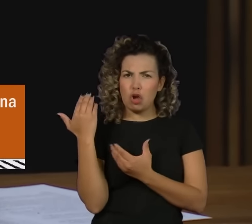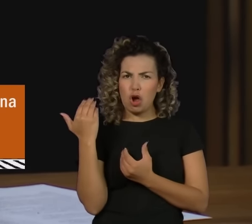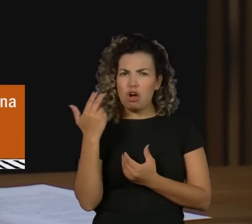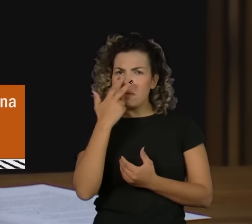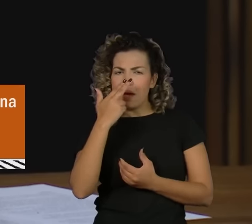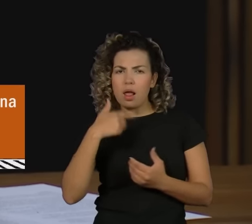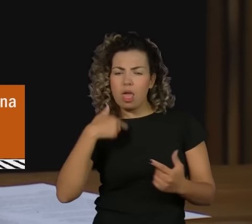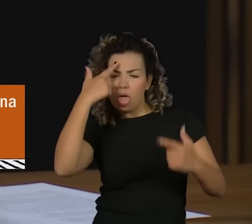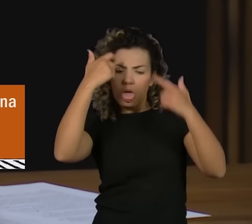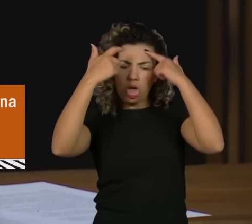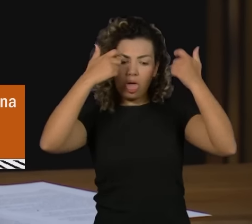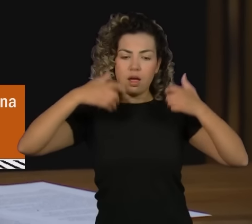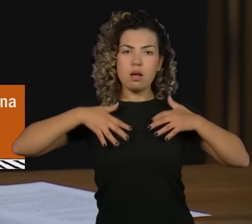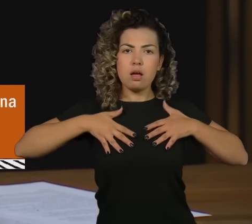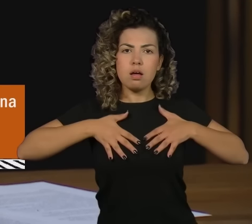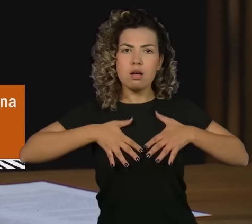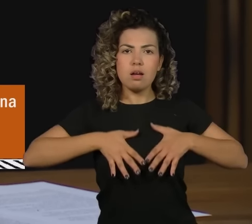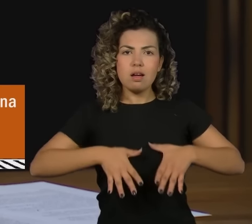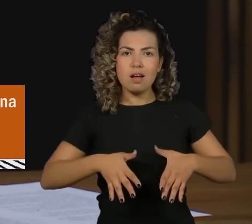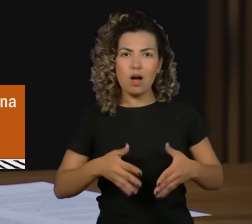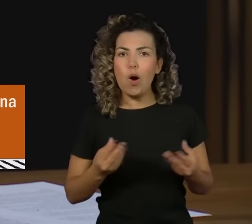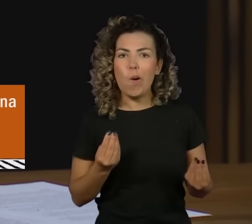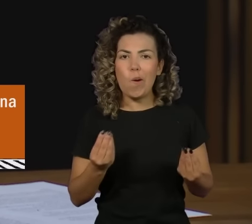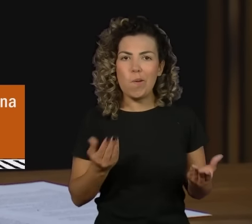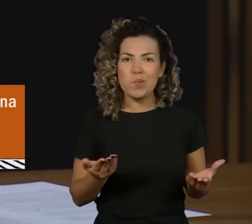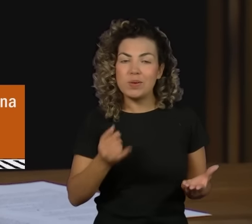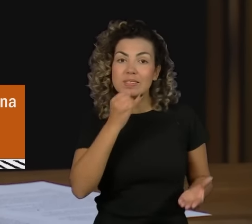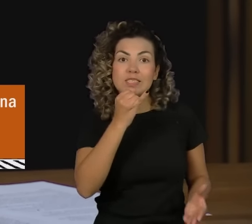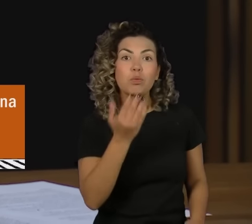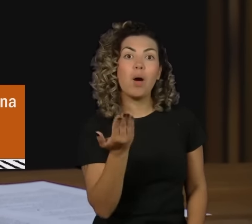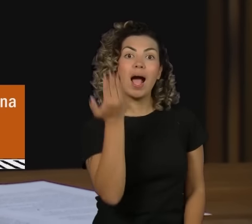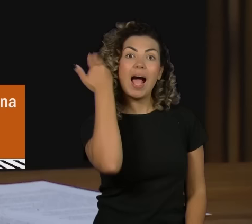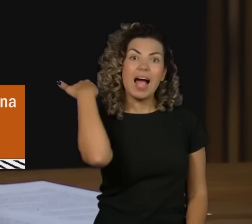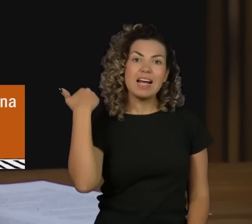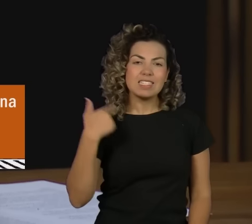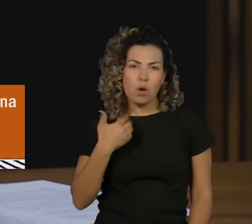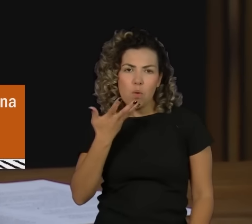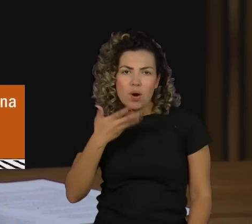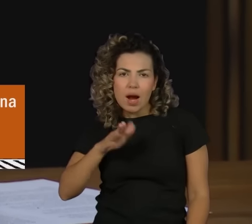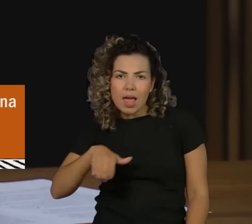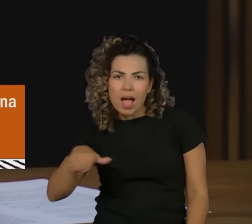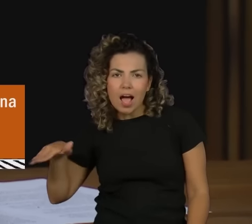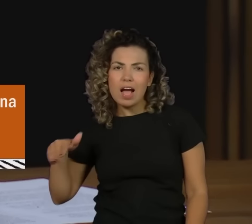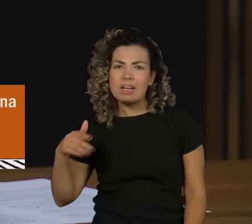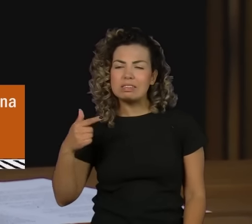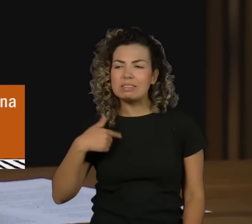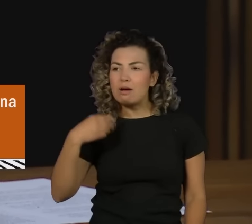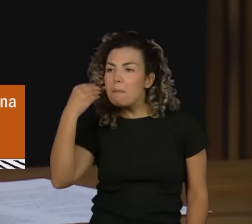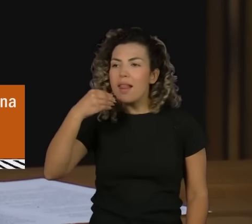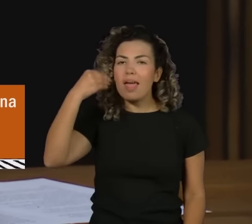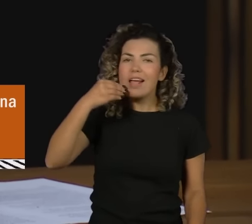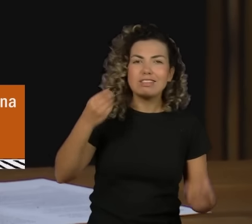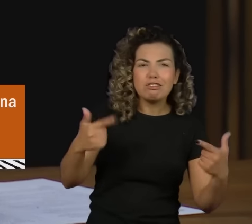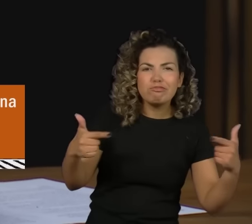convivem os Rogérios hoje, a criança, o adolescente, o adulto, o experiente? Como foi a